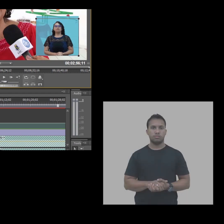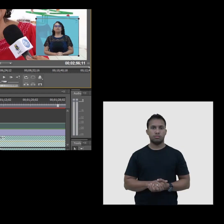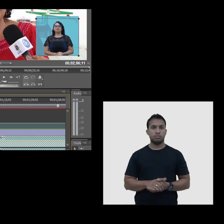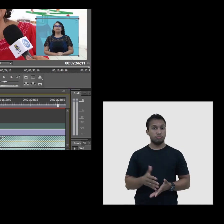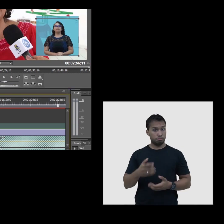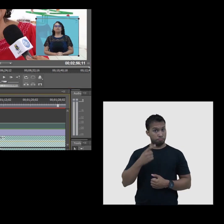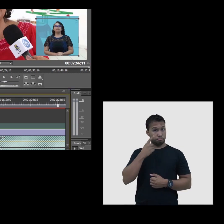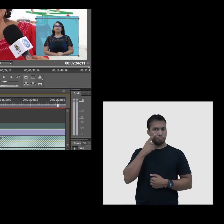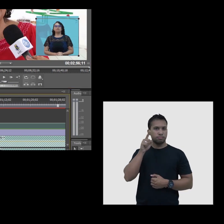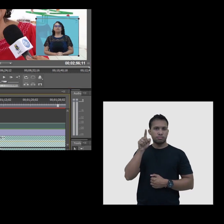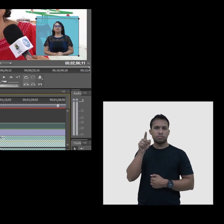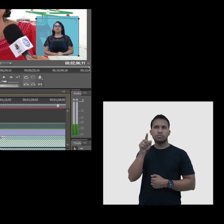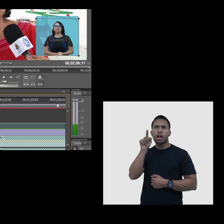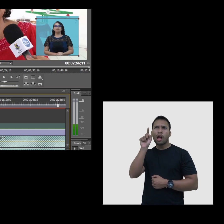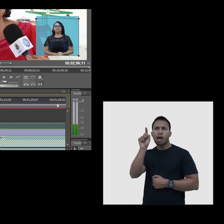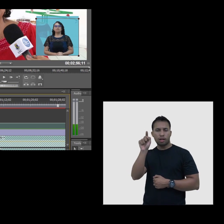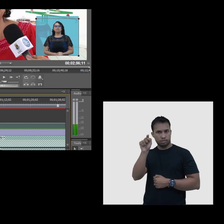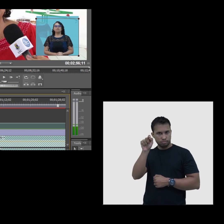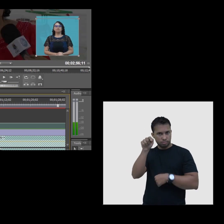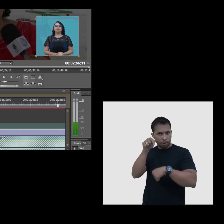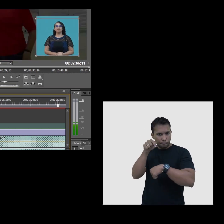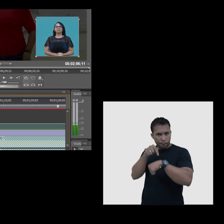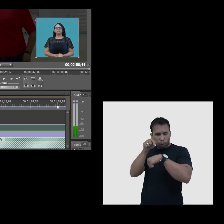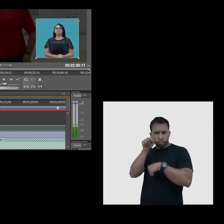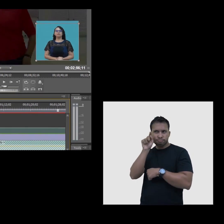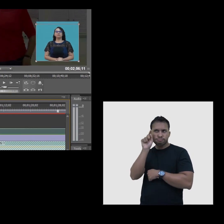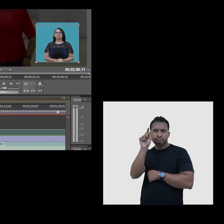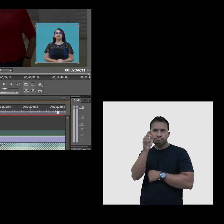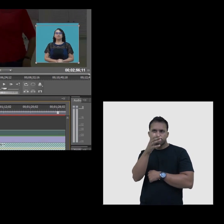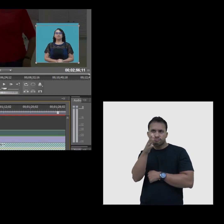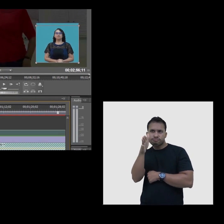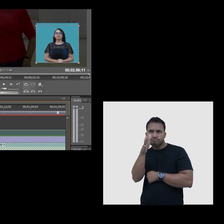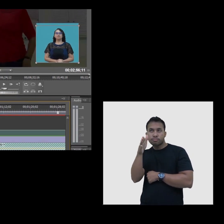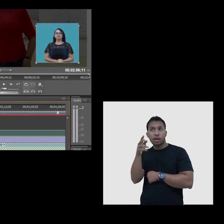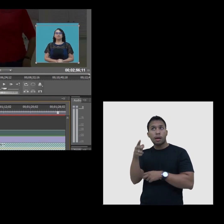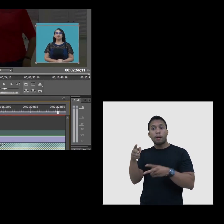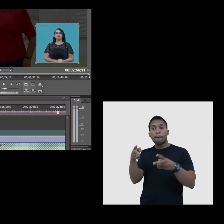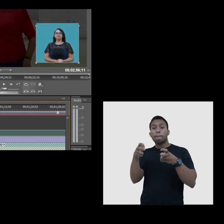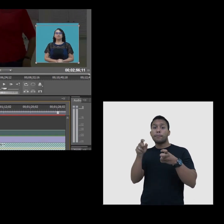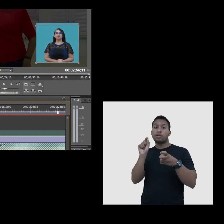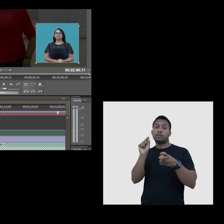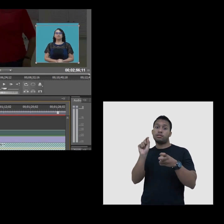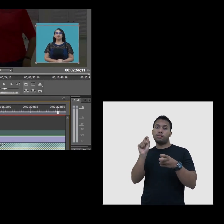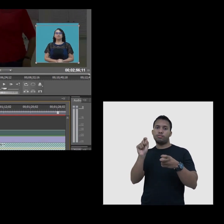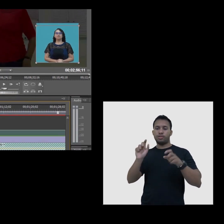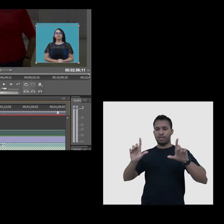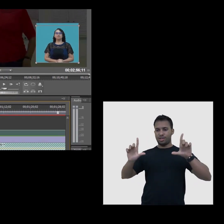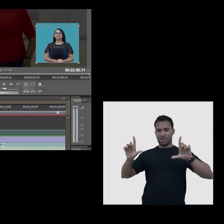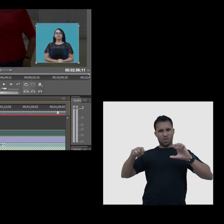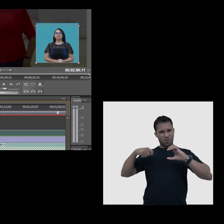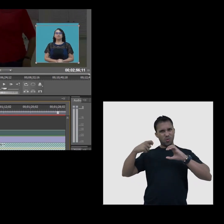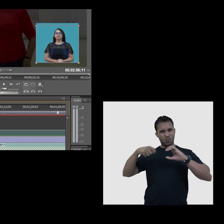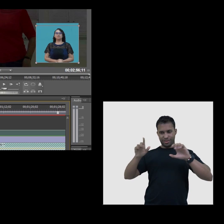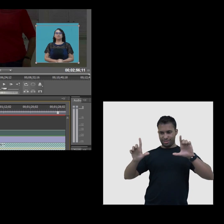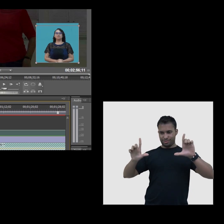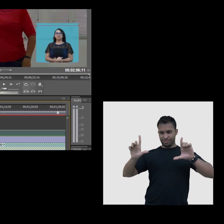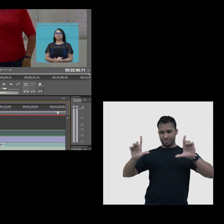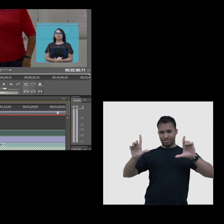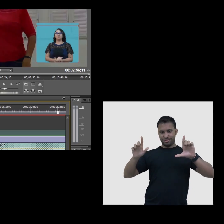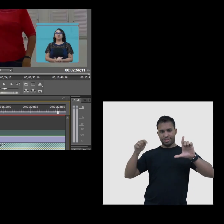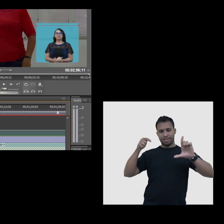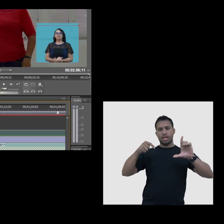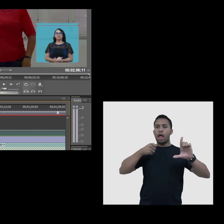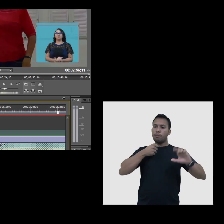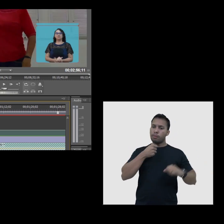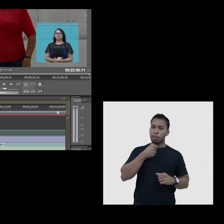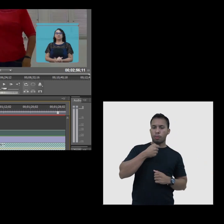Ó, aqui nesse momento a gente percebe que o vídeo de base ele encerrou uma fala, né,